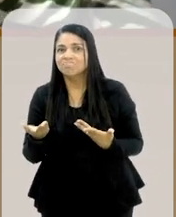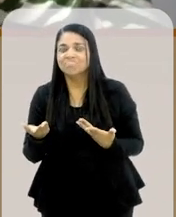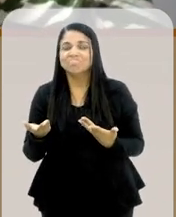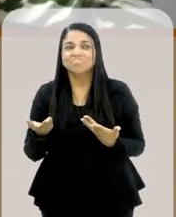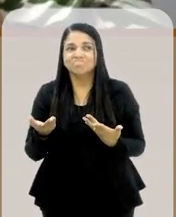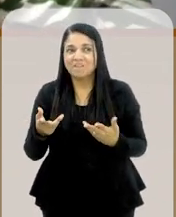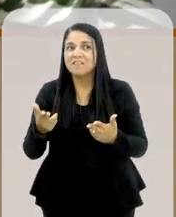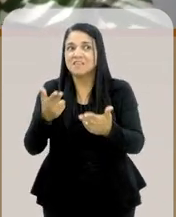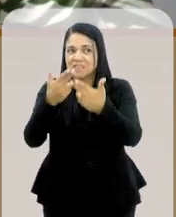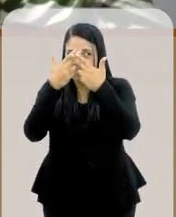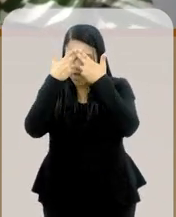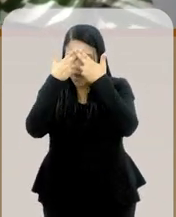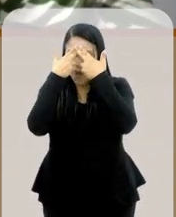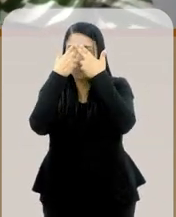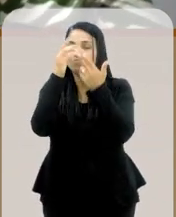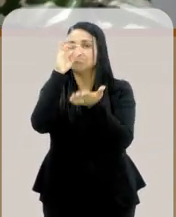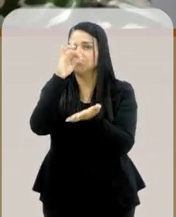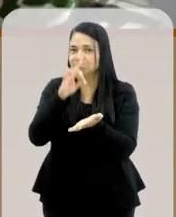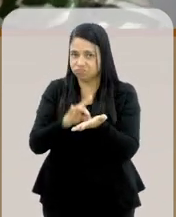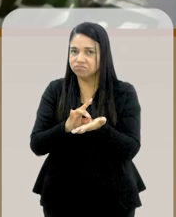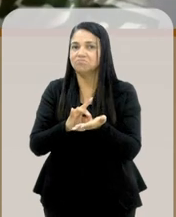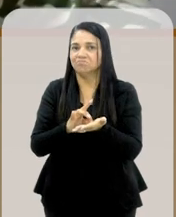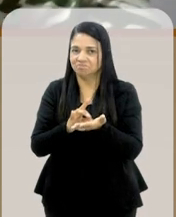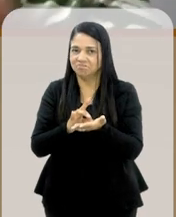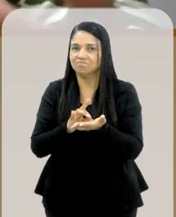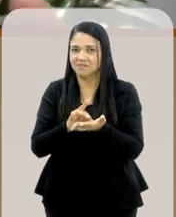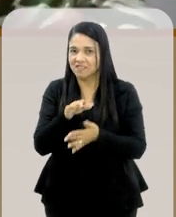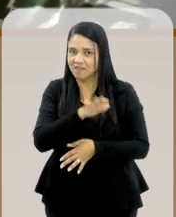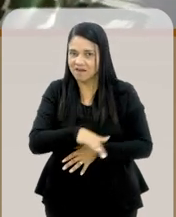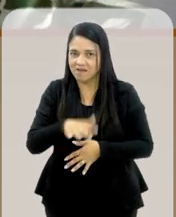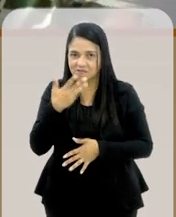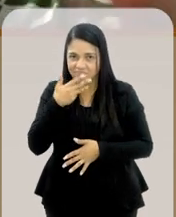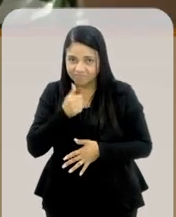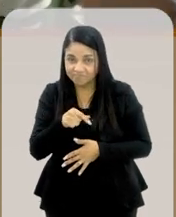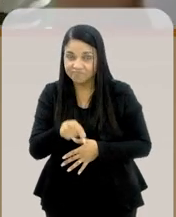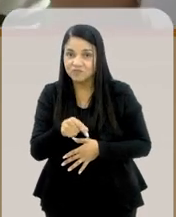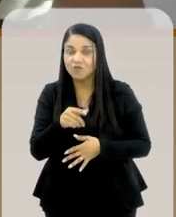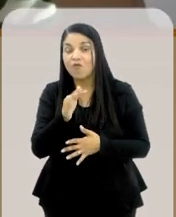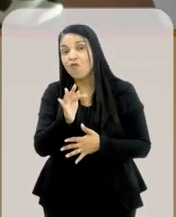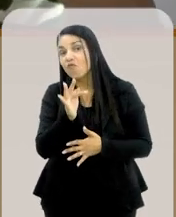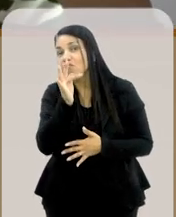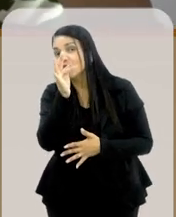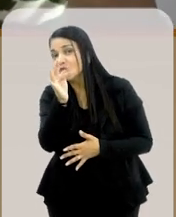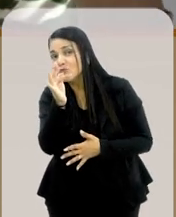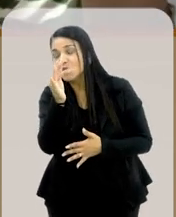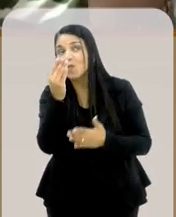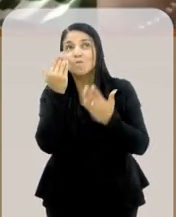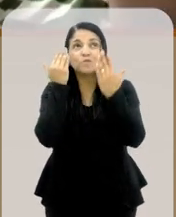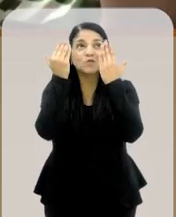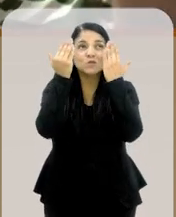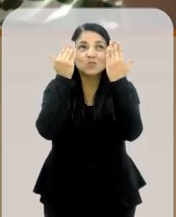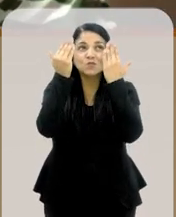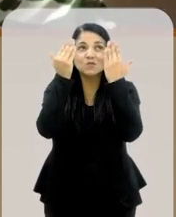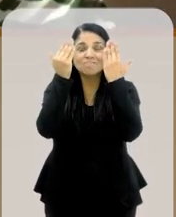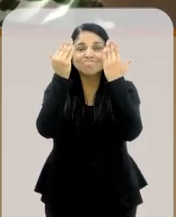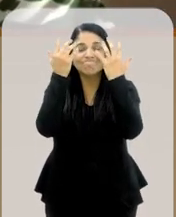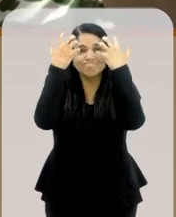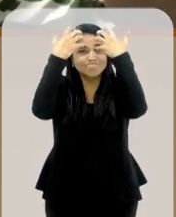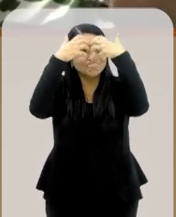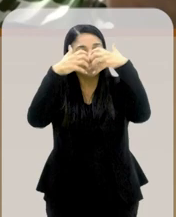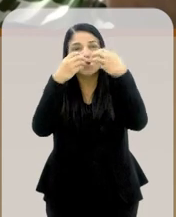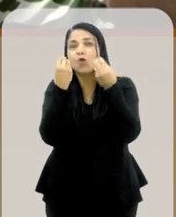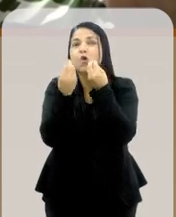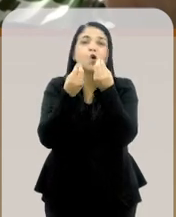da é igualmente traumático, né? traumático. Então, qual o futuro psicológico